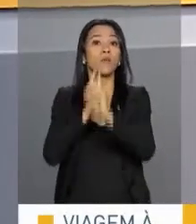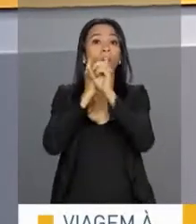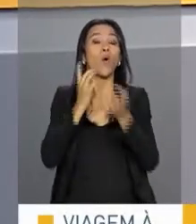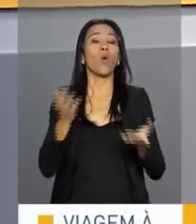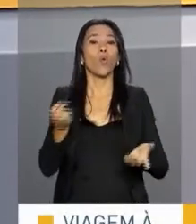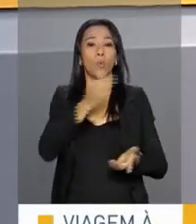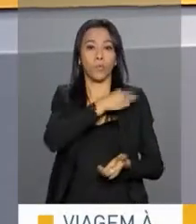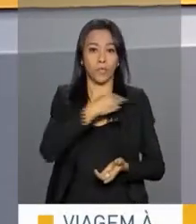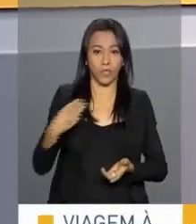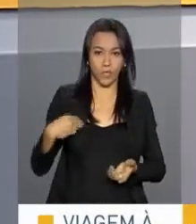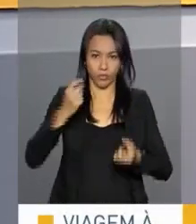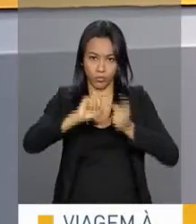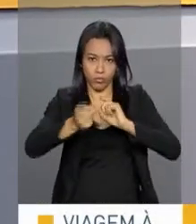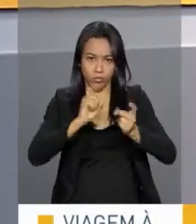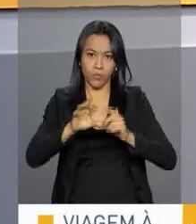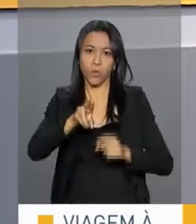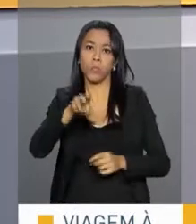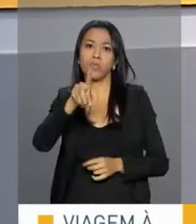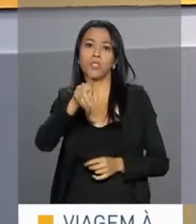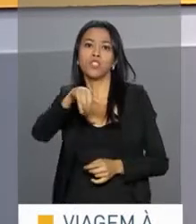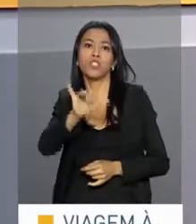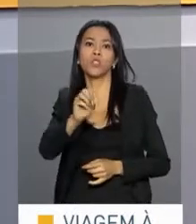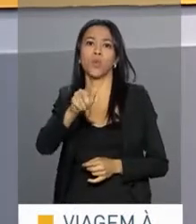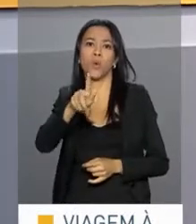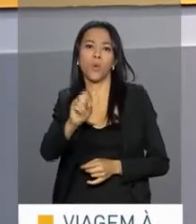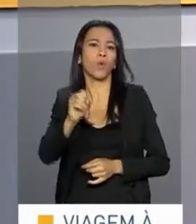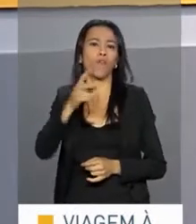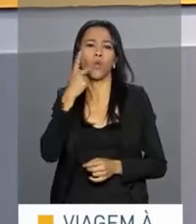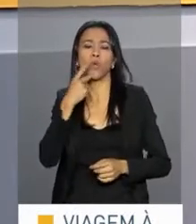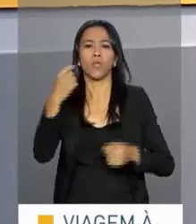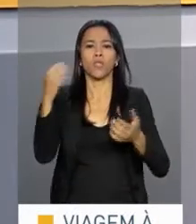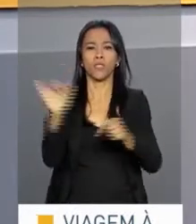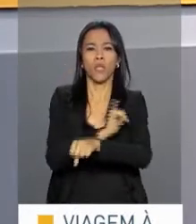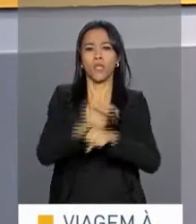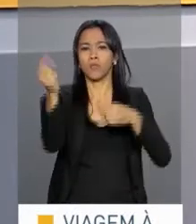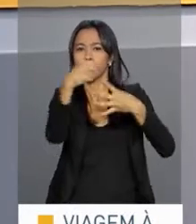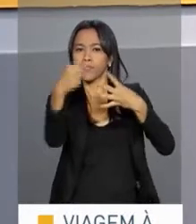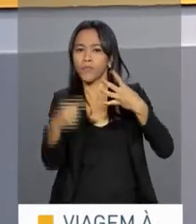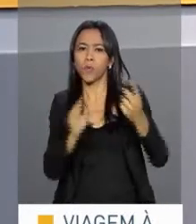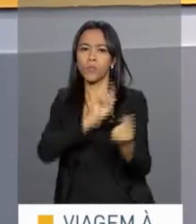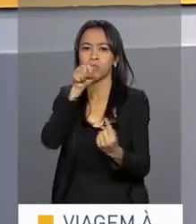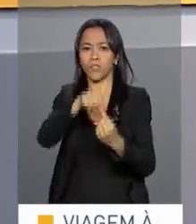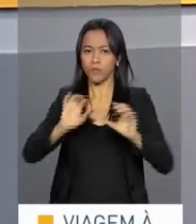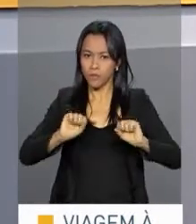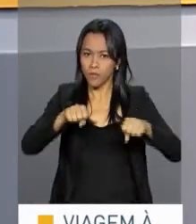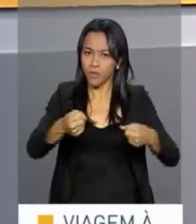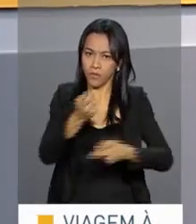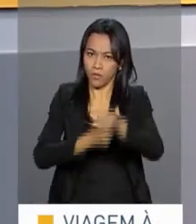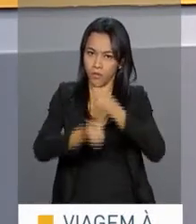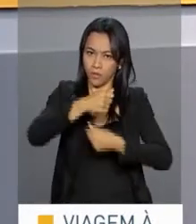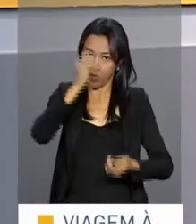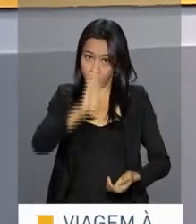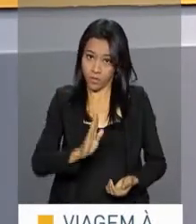Planejamento, Diogo Oliveira, falou sobre as medidas que estão sendo adotadas para retomar o crescimento da economia